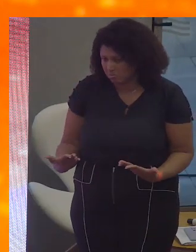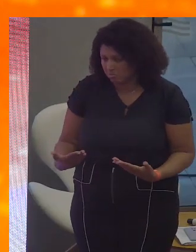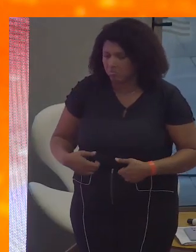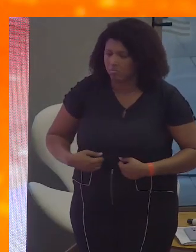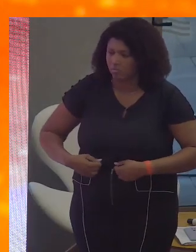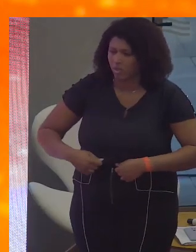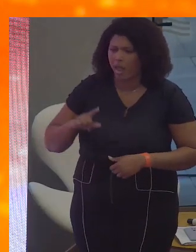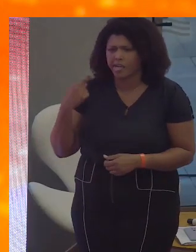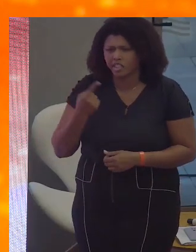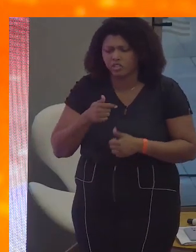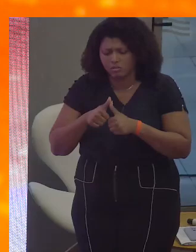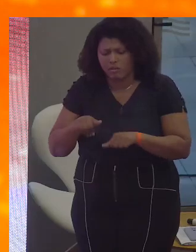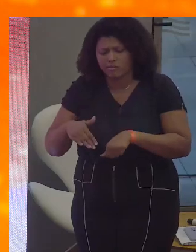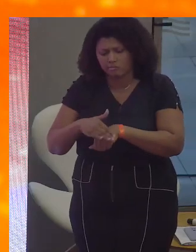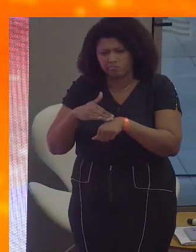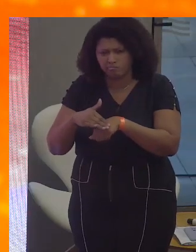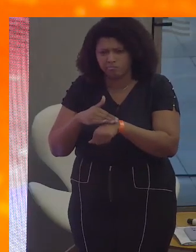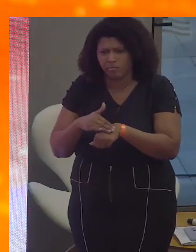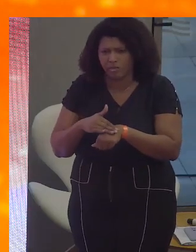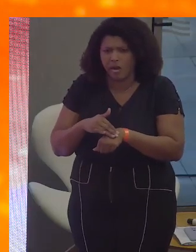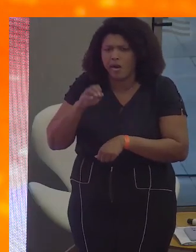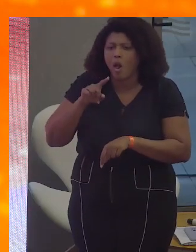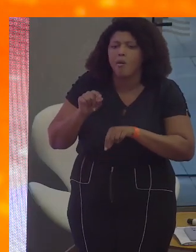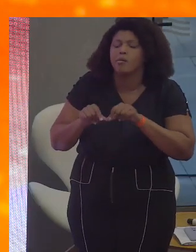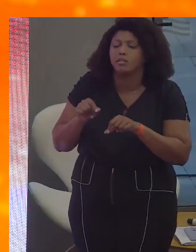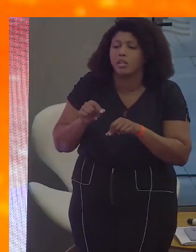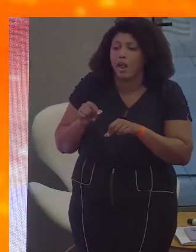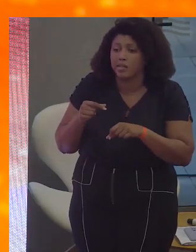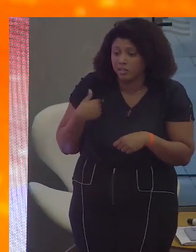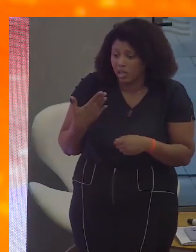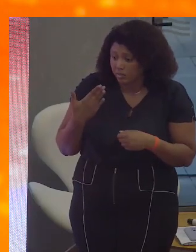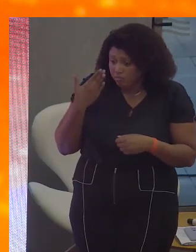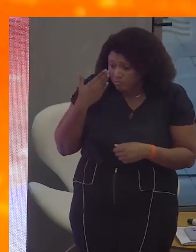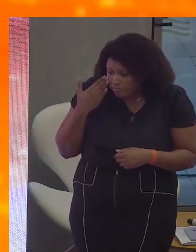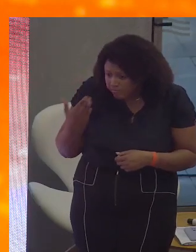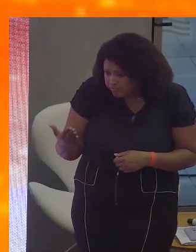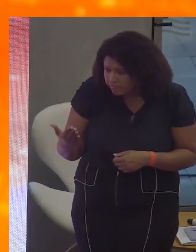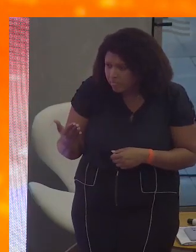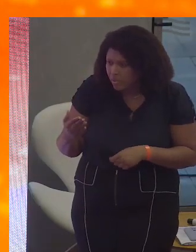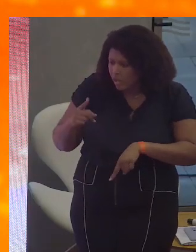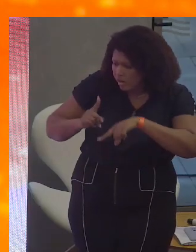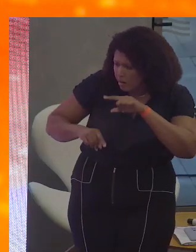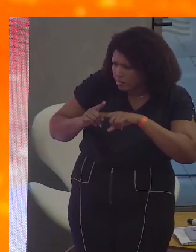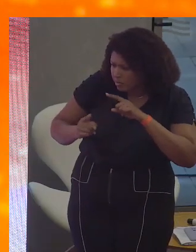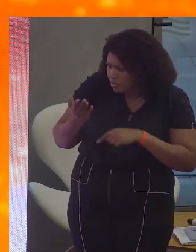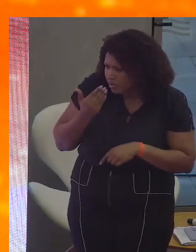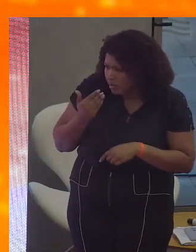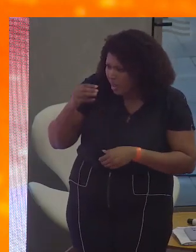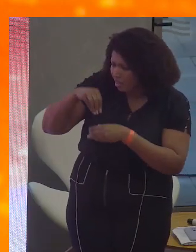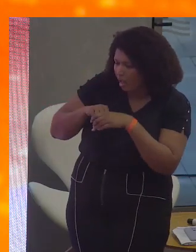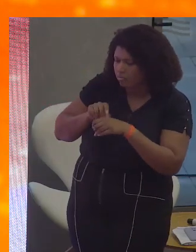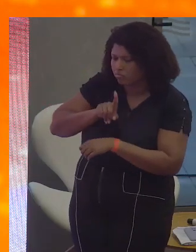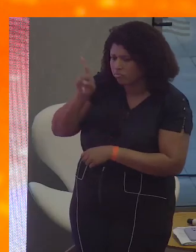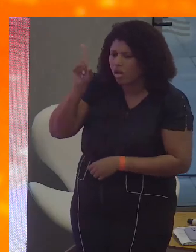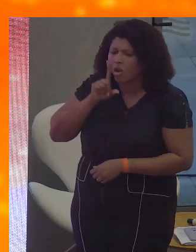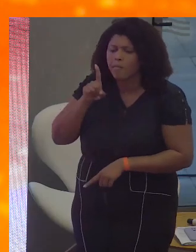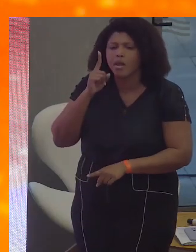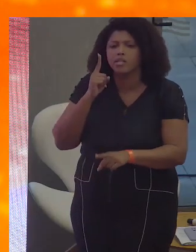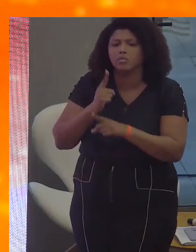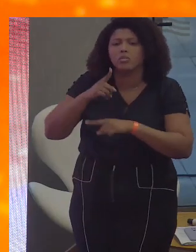gente estava conversando, a questão da presença de suplementos alimentares contendo CBD na Europa, você encontra